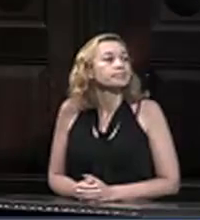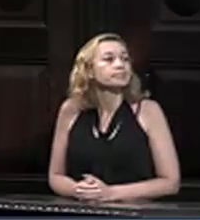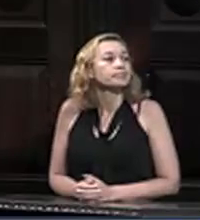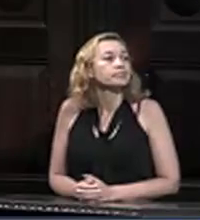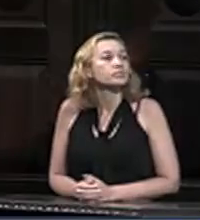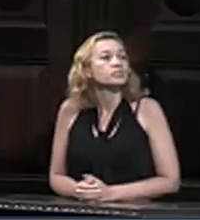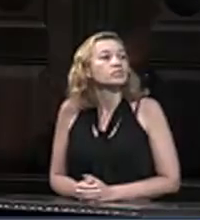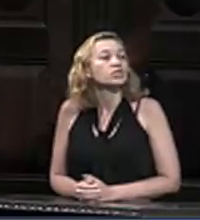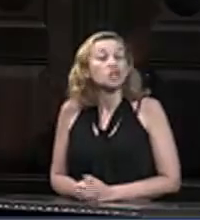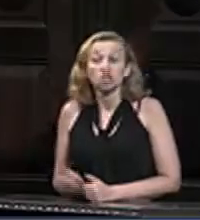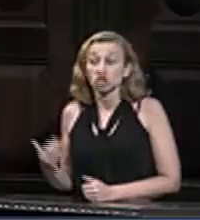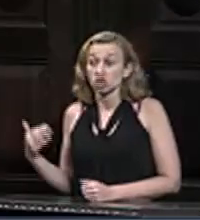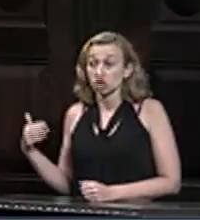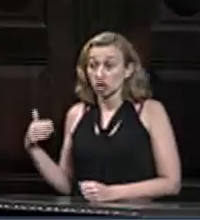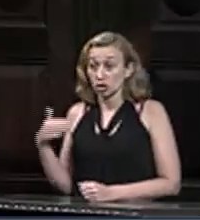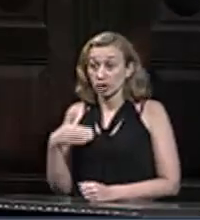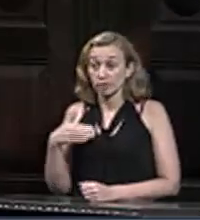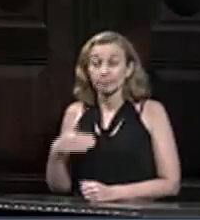Chegou aqui,